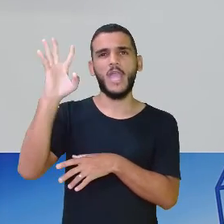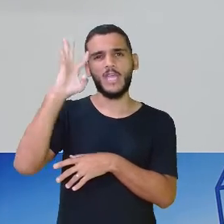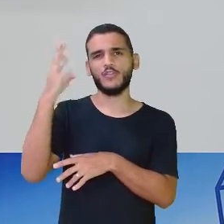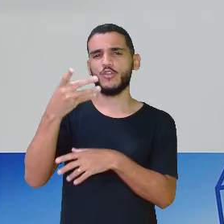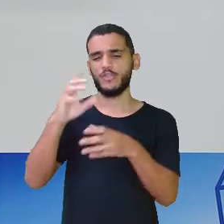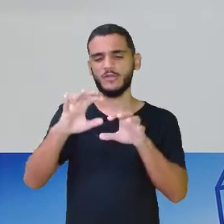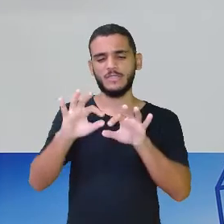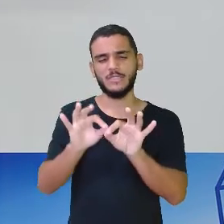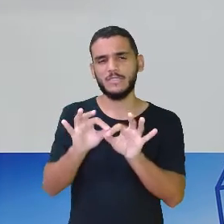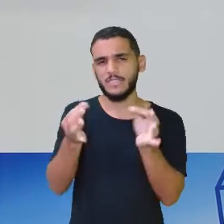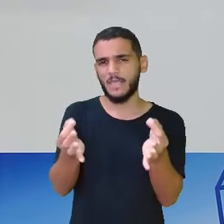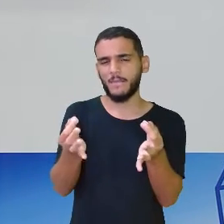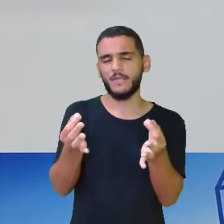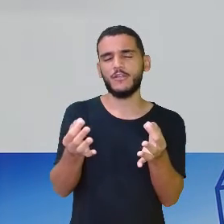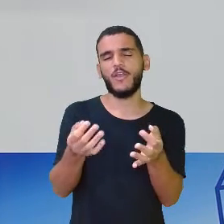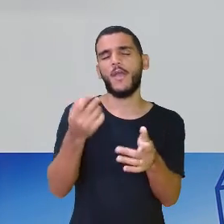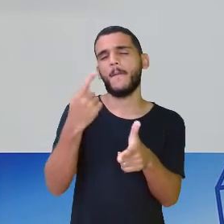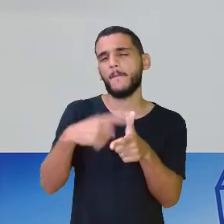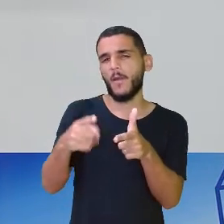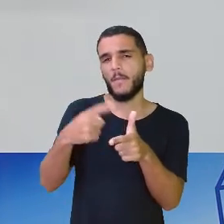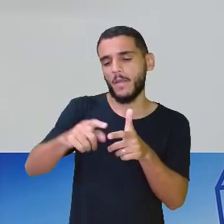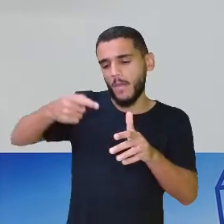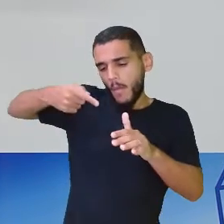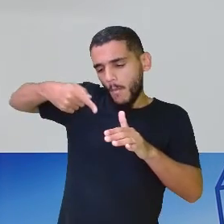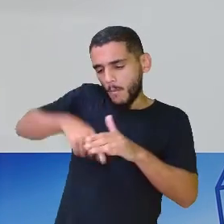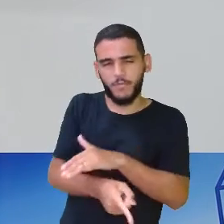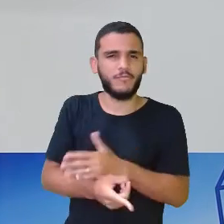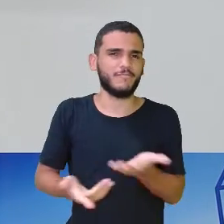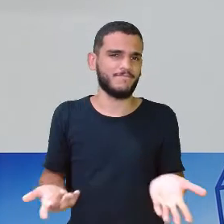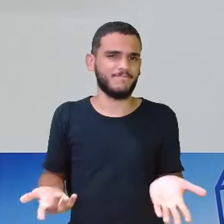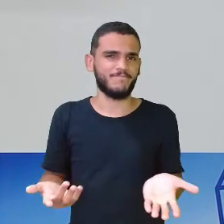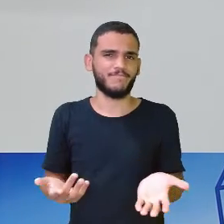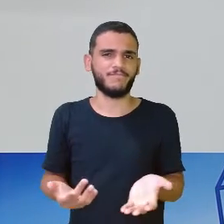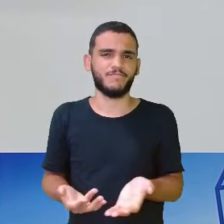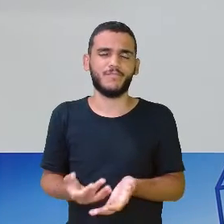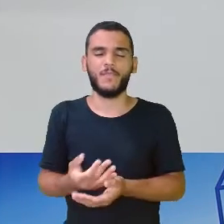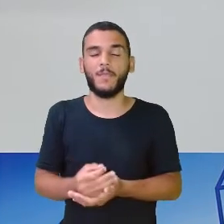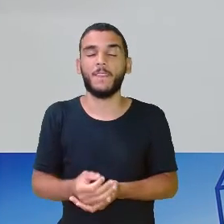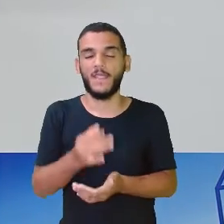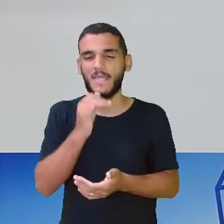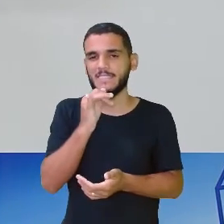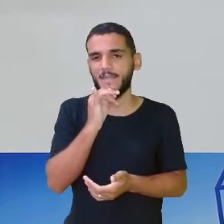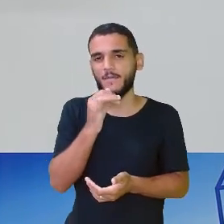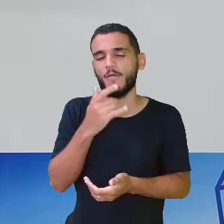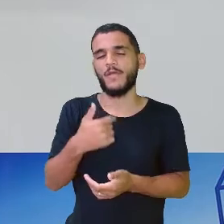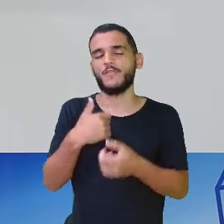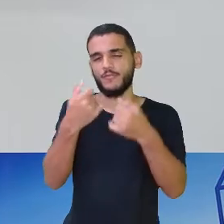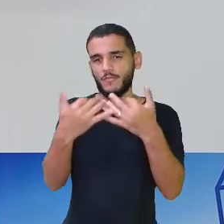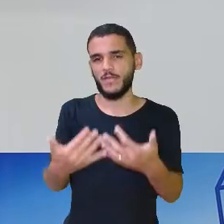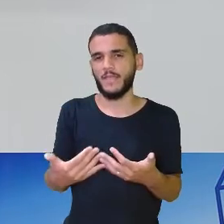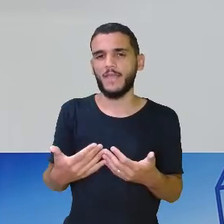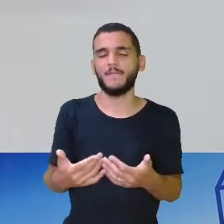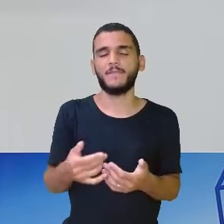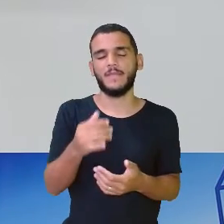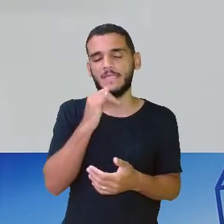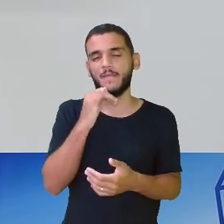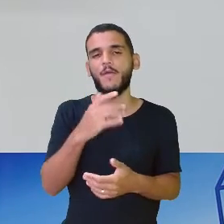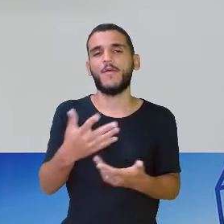simples para problemas extremamente complexos. Eu citei na aula passada o exemplo, né?